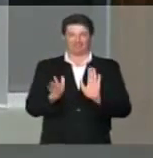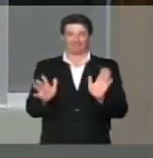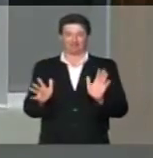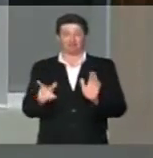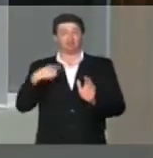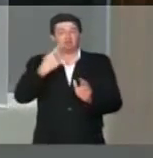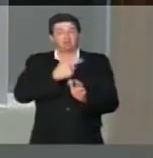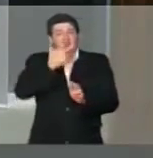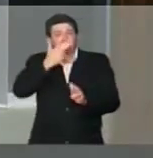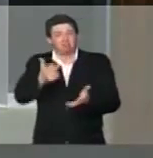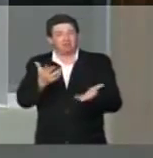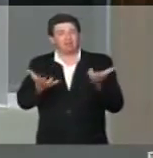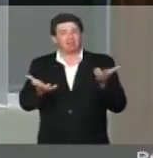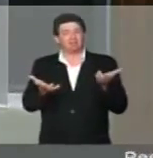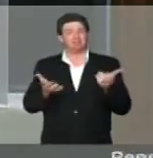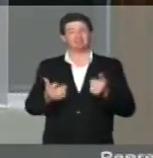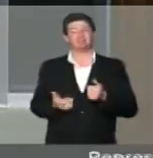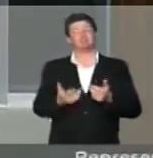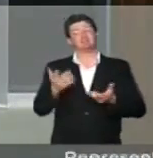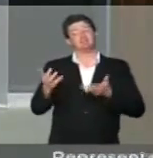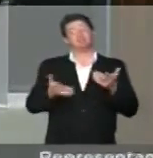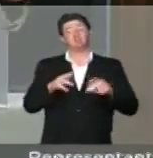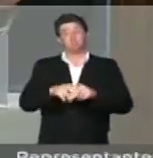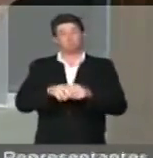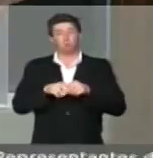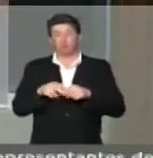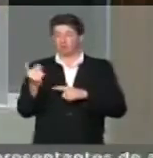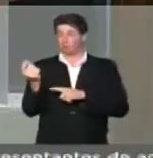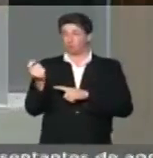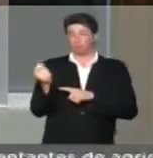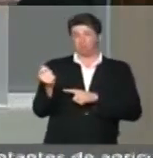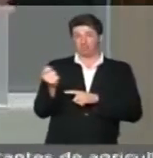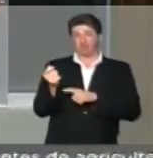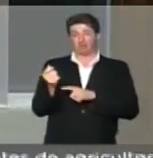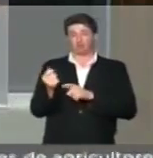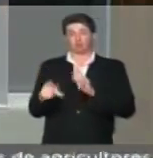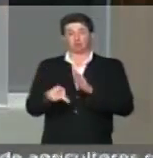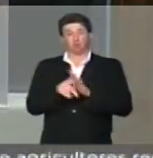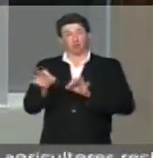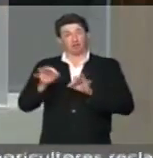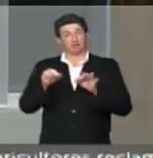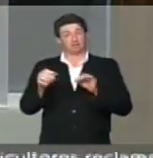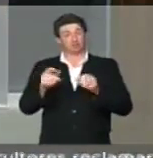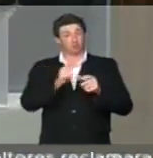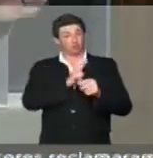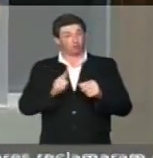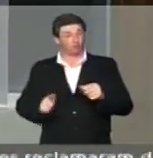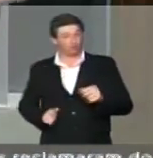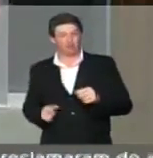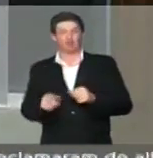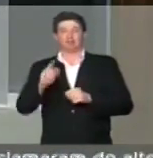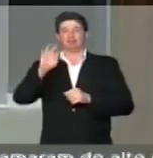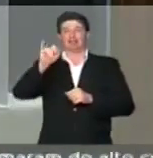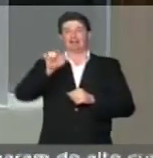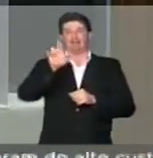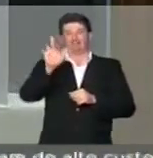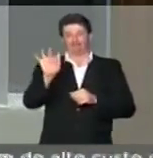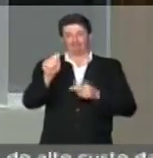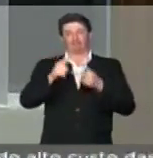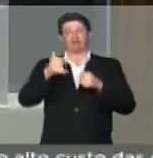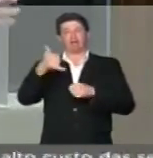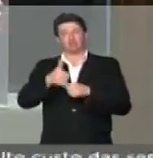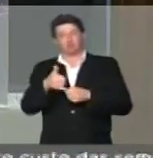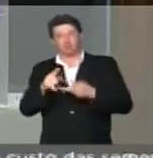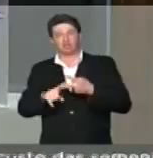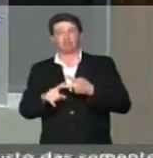nos parece muito mais em função dos preços administrados pelo governo, tarifas de energia, combustível,